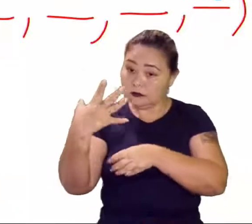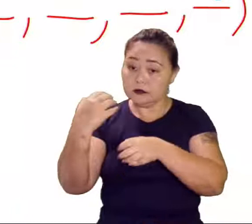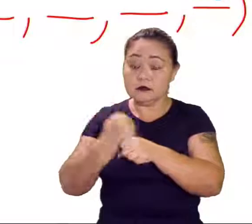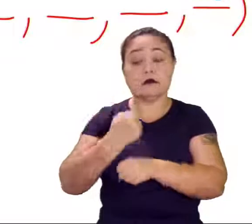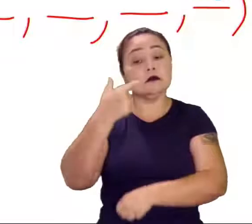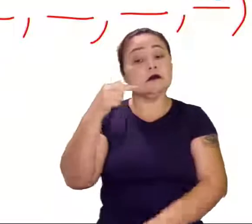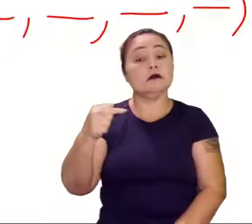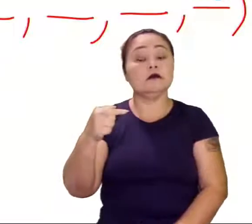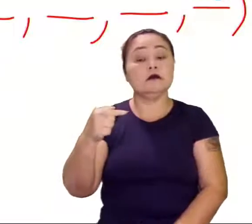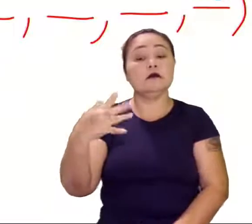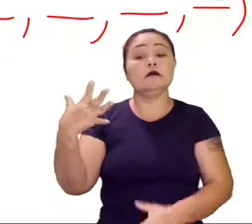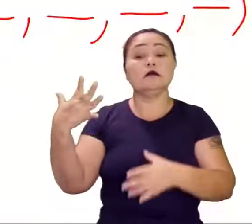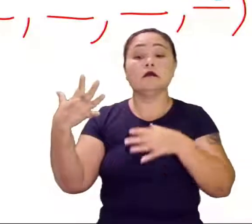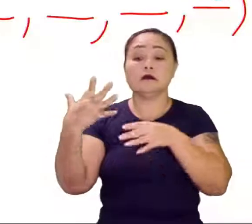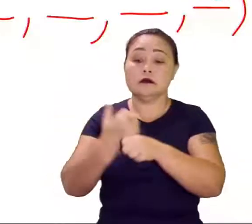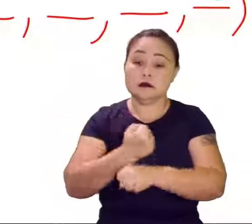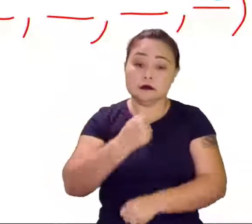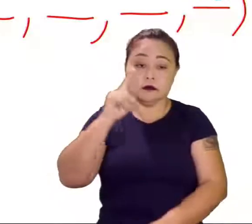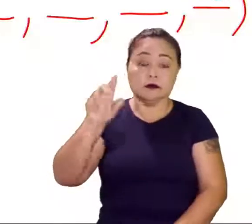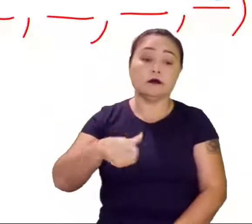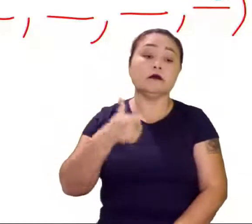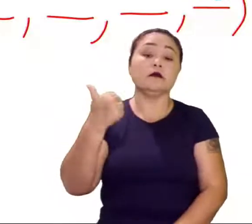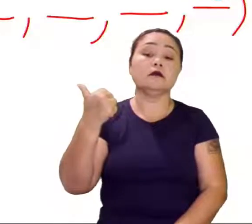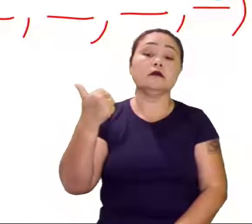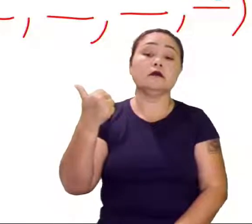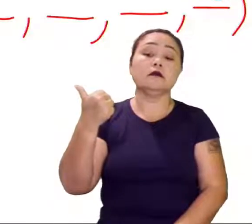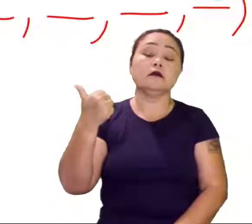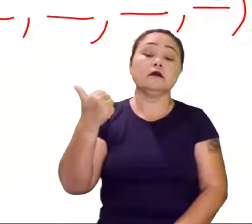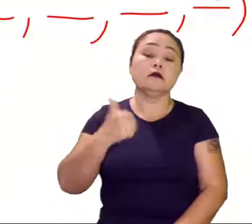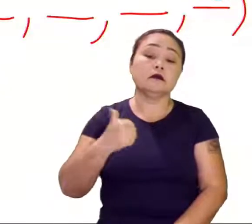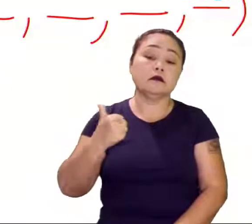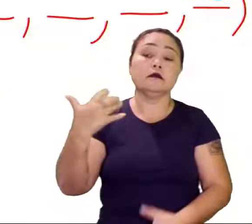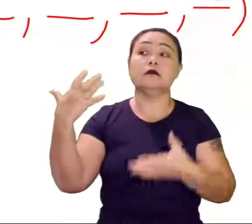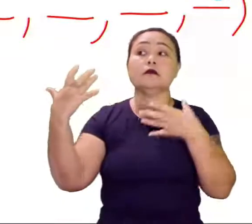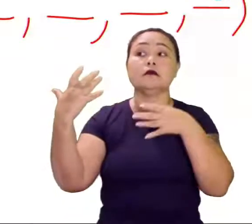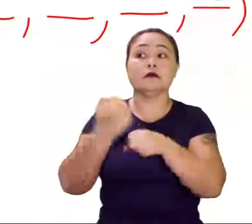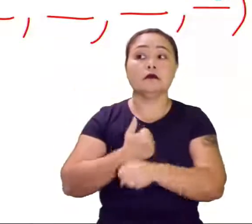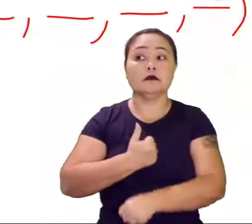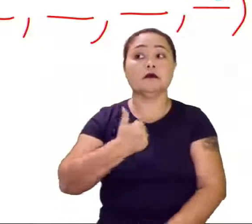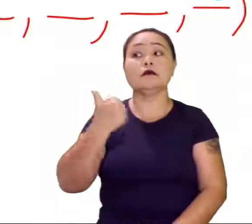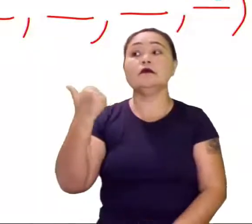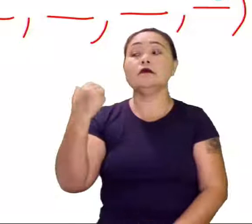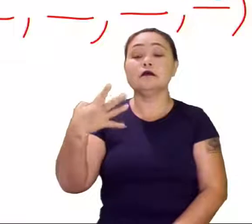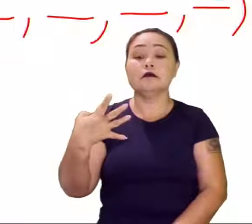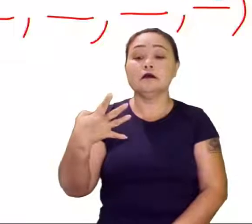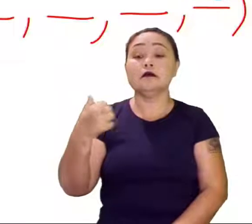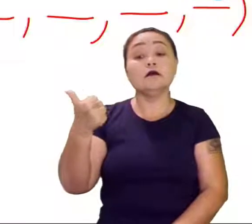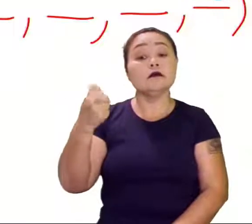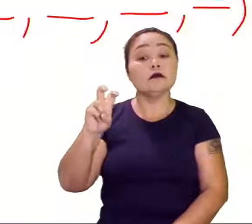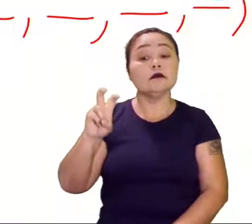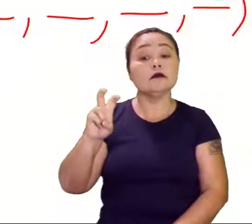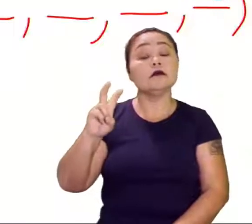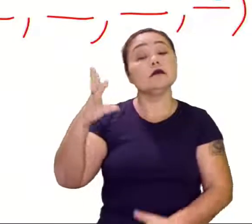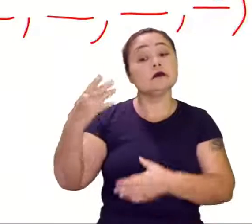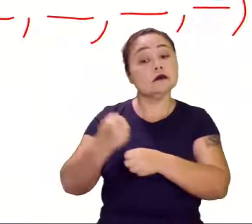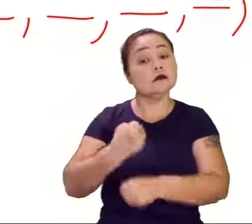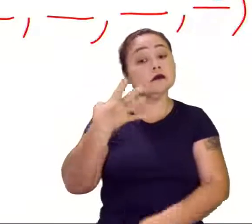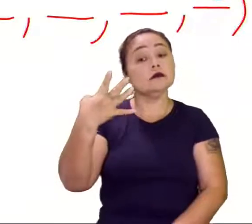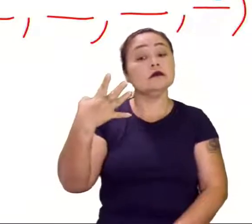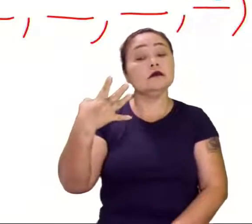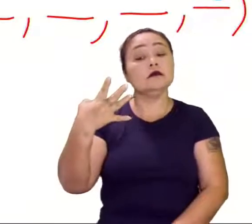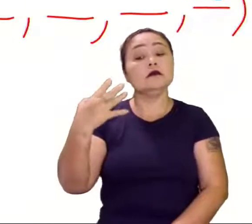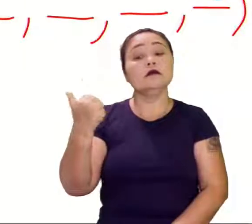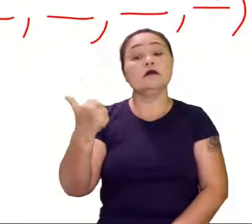mais 4? 7. 7. 7 mais 4? 11. 11 mais 4? 15. 15 mais